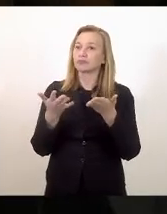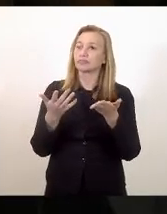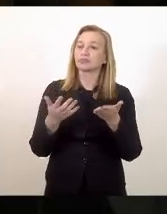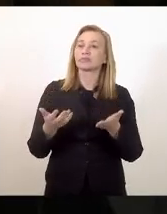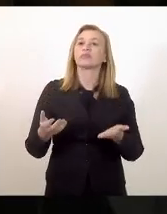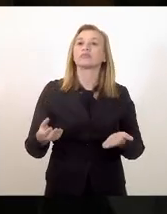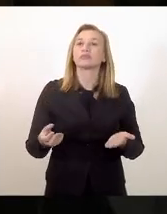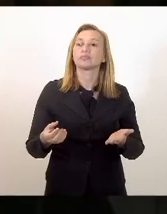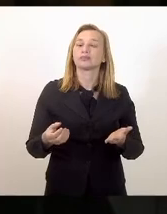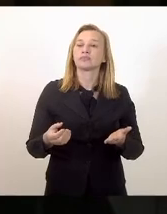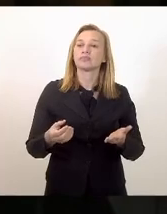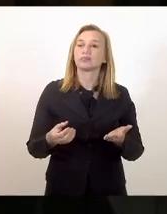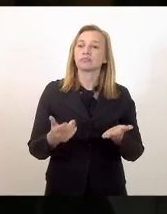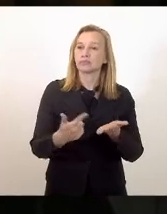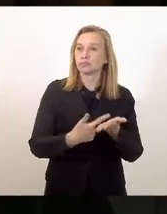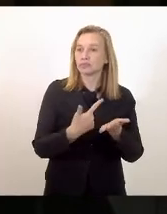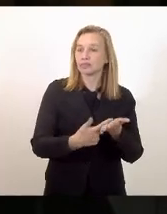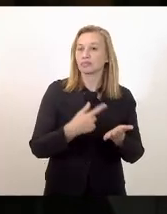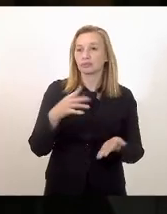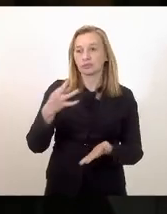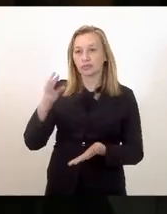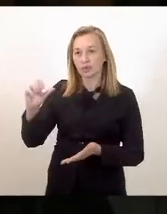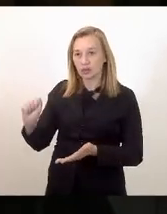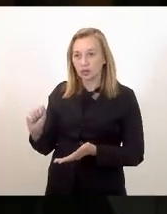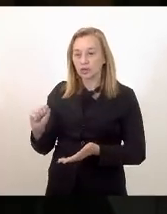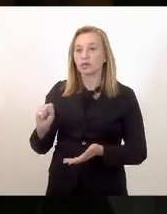revista Traços,